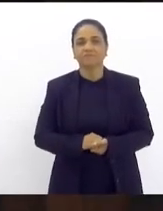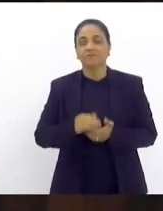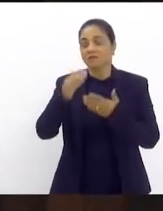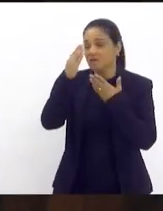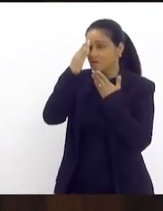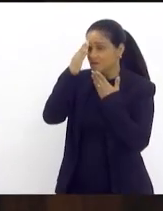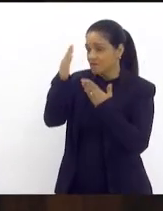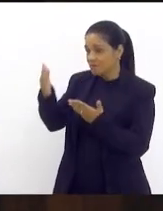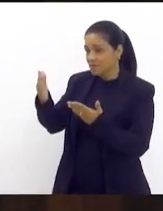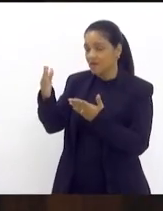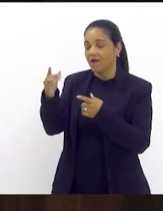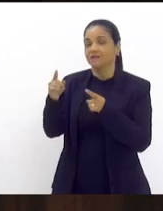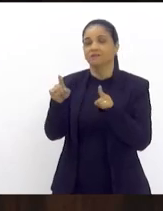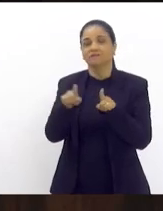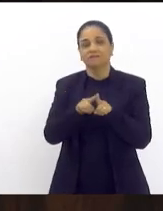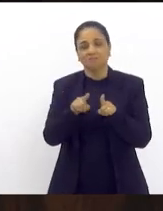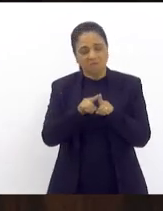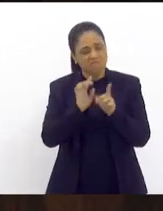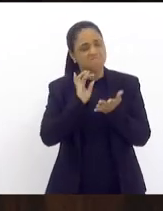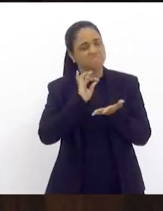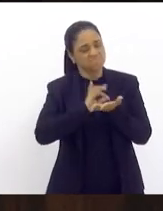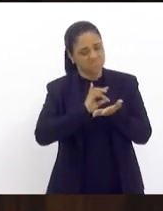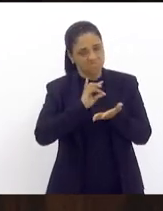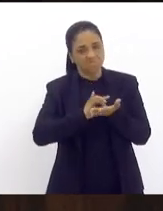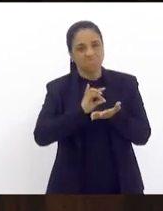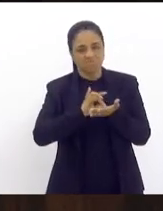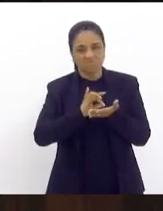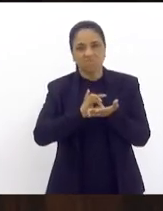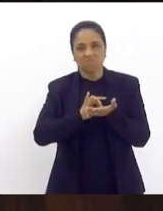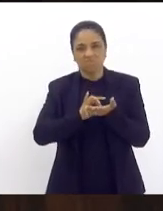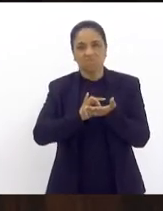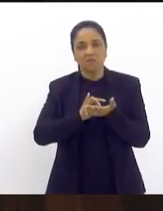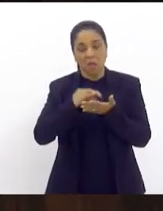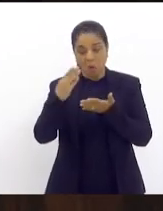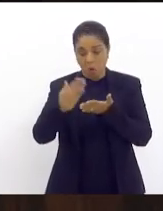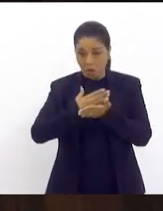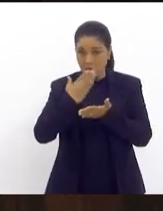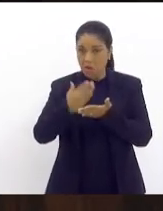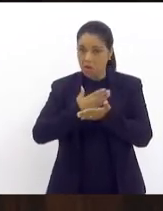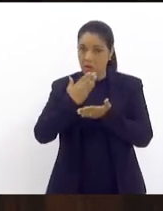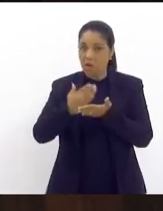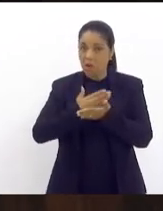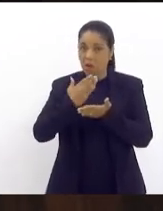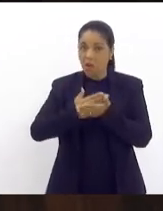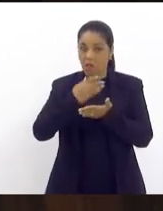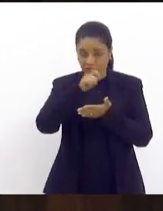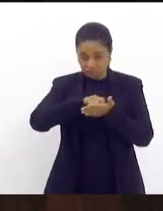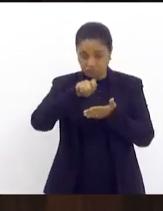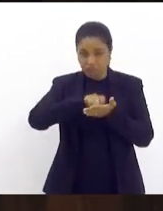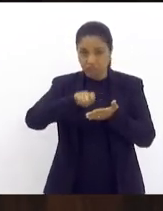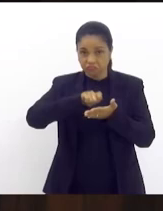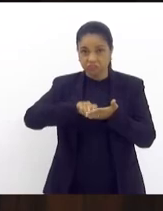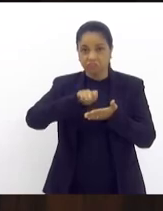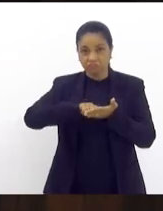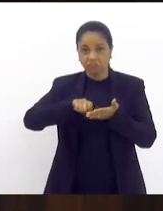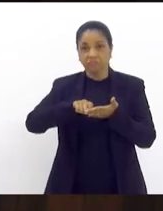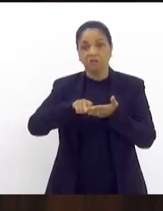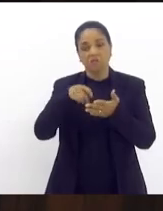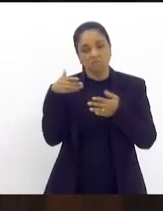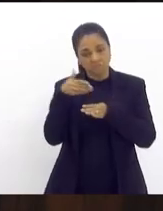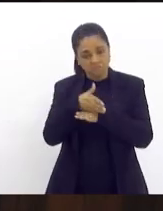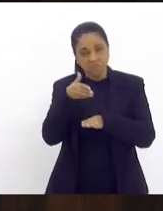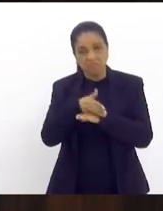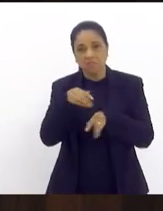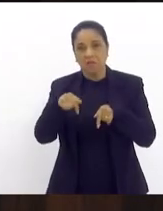nosso decano e certamente esse Poderia virar um livro e quero reflexões mais contínuas aqui dentro